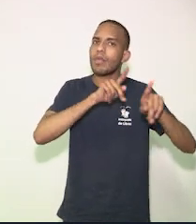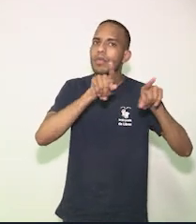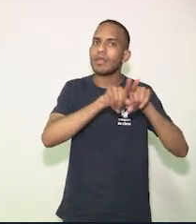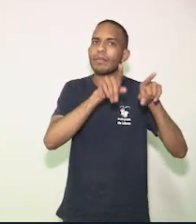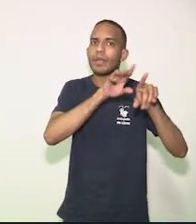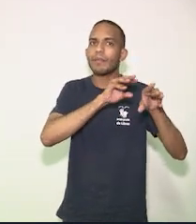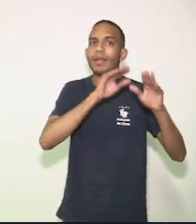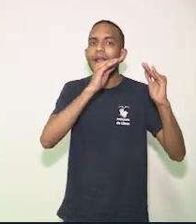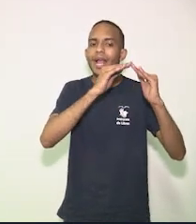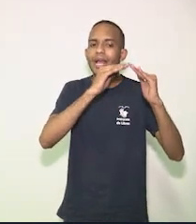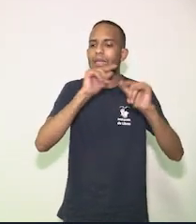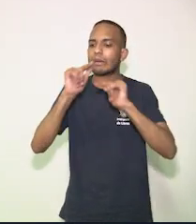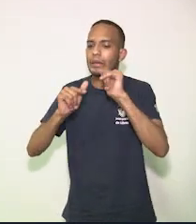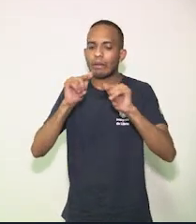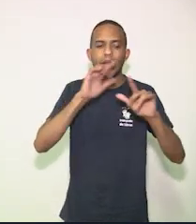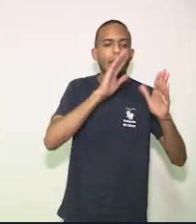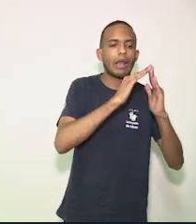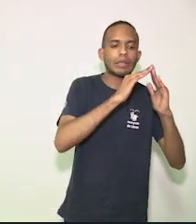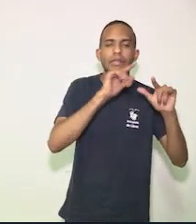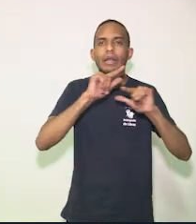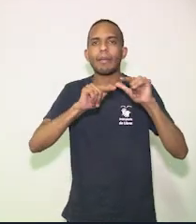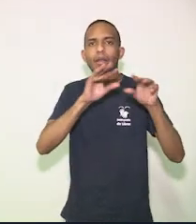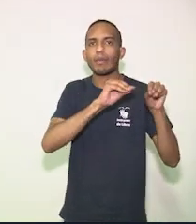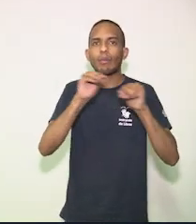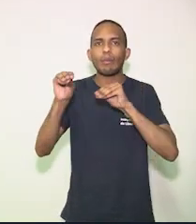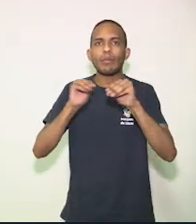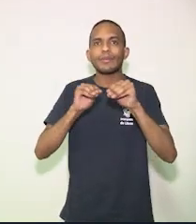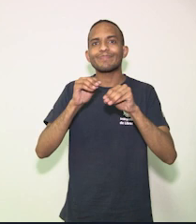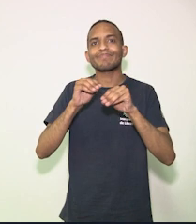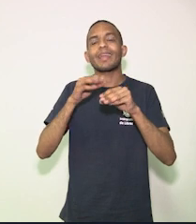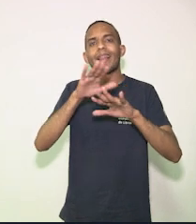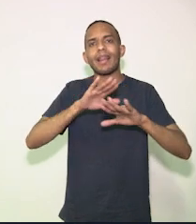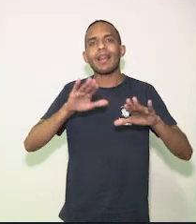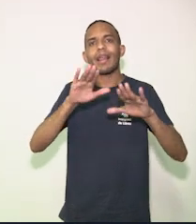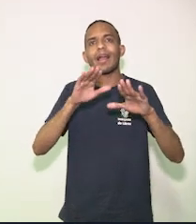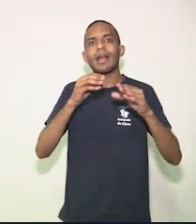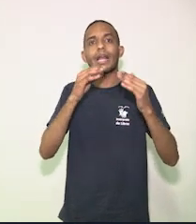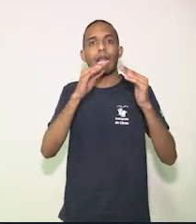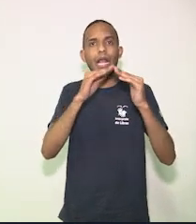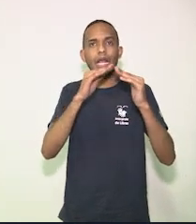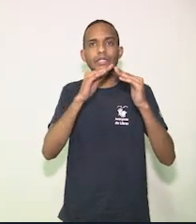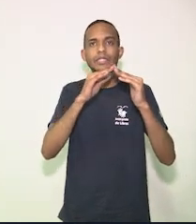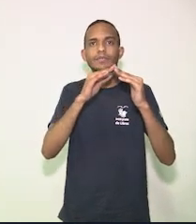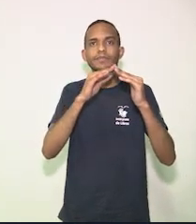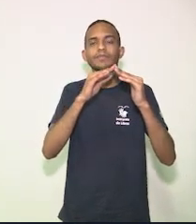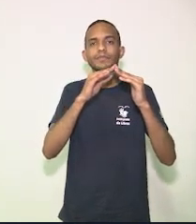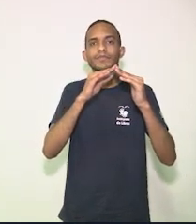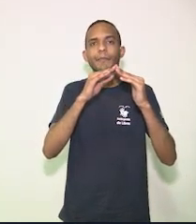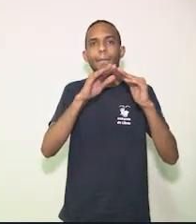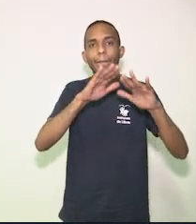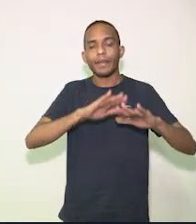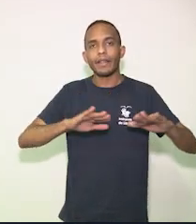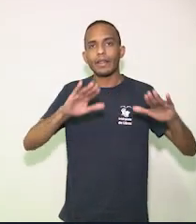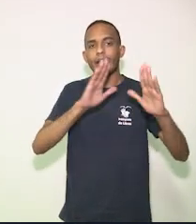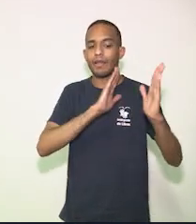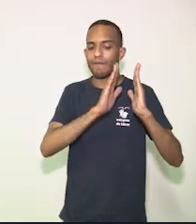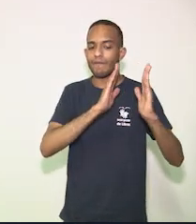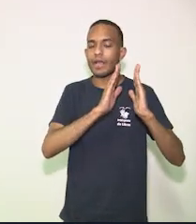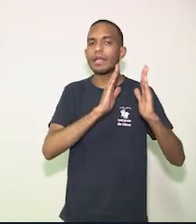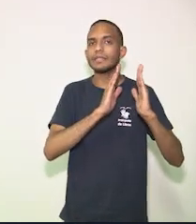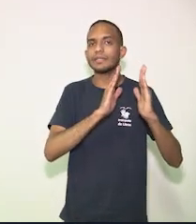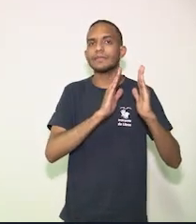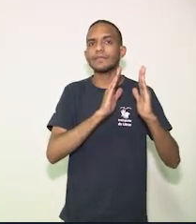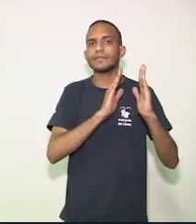populacionais de deslocamento casa-trabalho, com predomínio nas regiões dormitório do território, ou seja, nesta